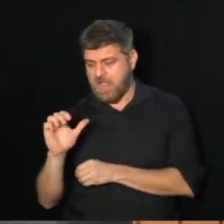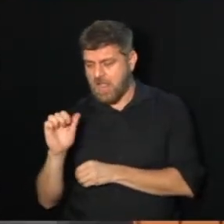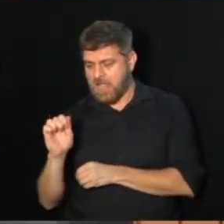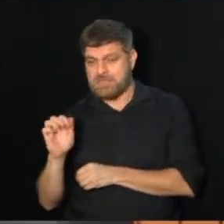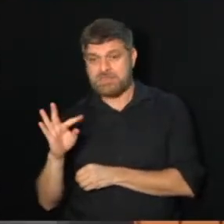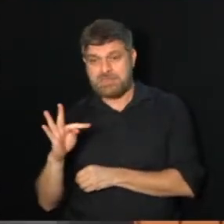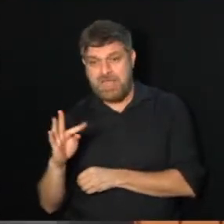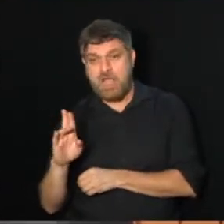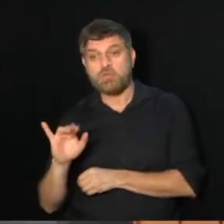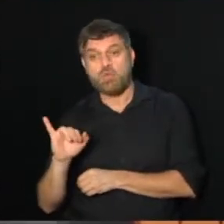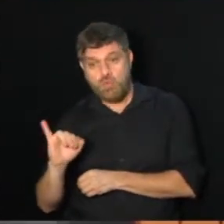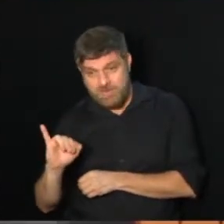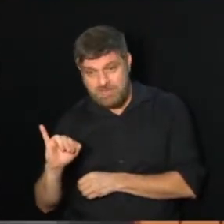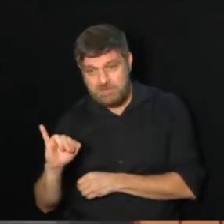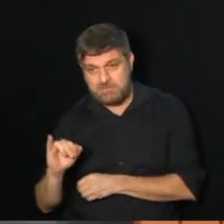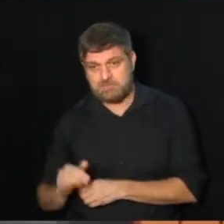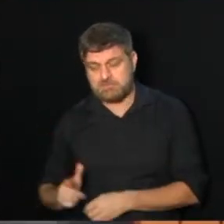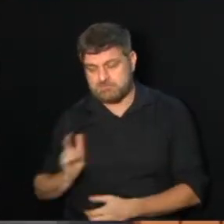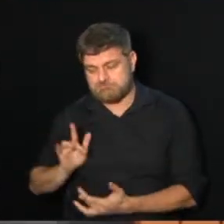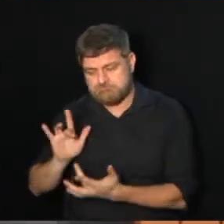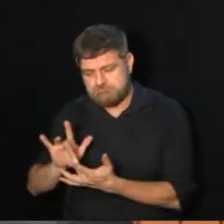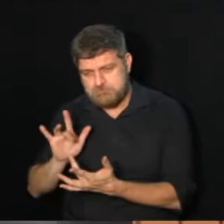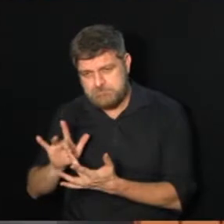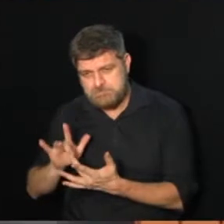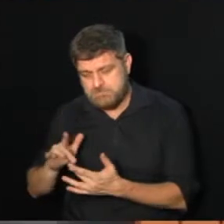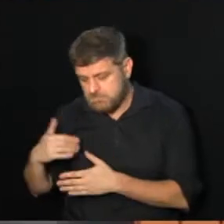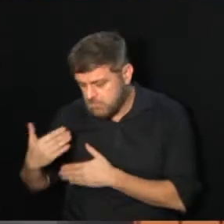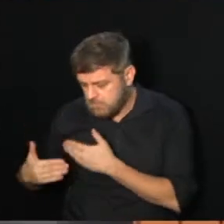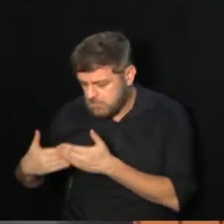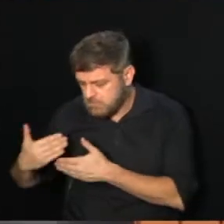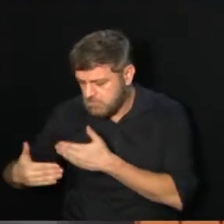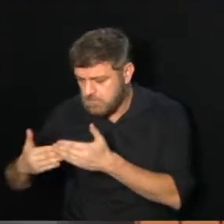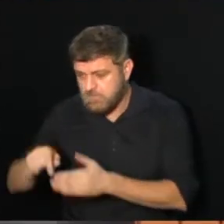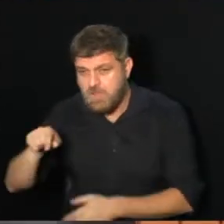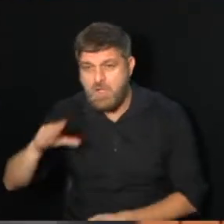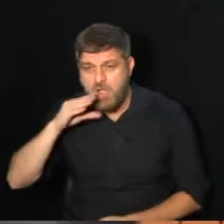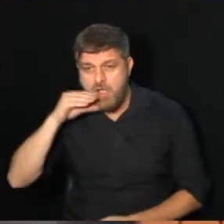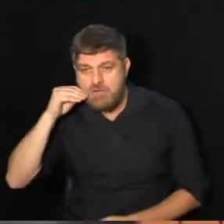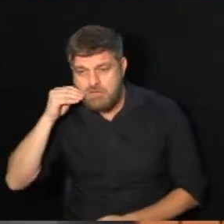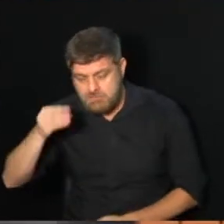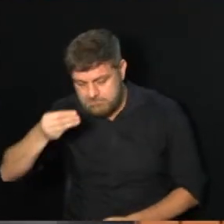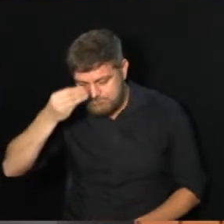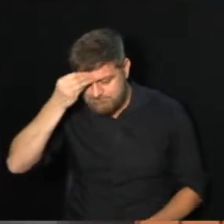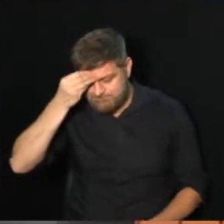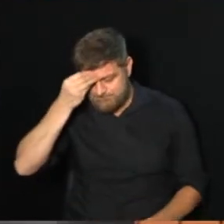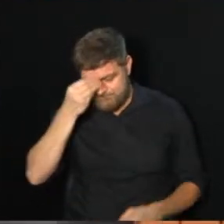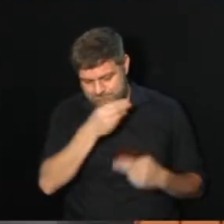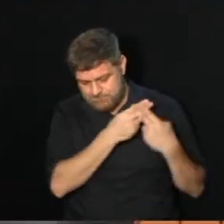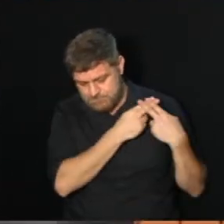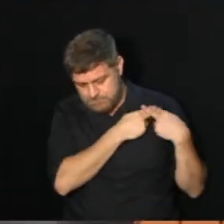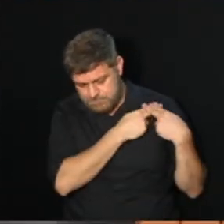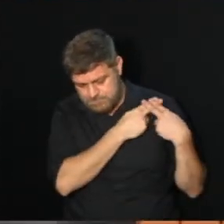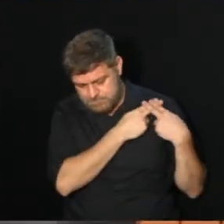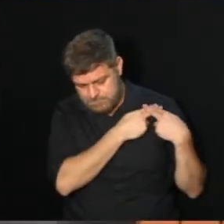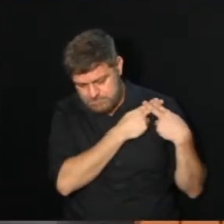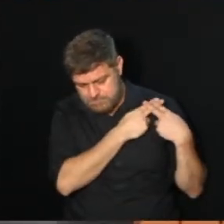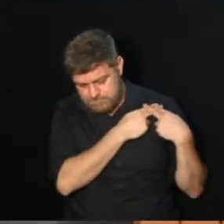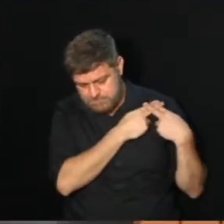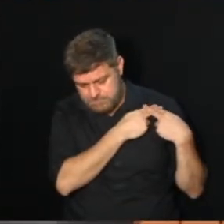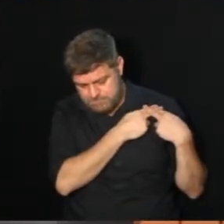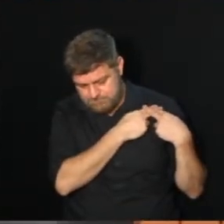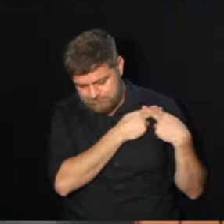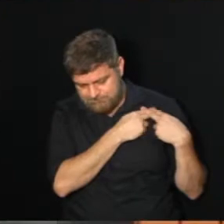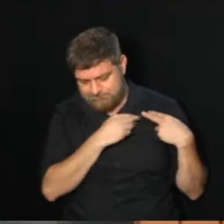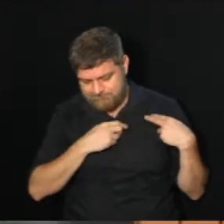e simplesmente, no decorrer do processo, esses pichadores entenderam a responsabilidade deles, o dano que